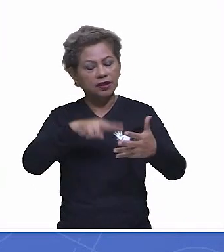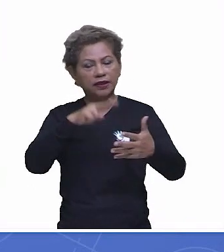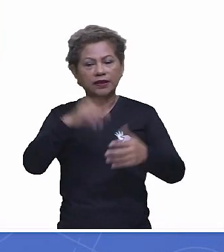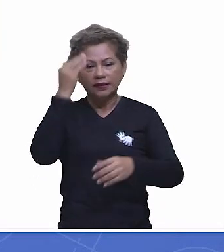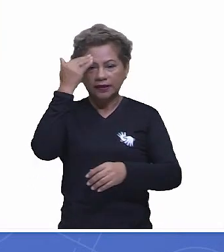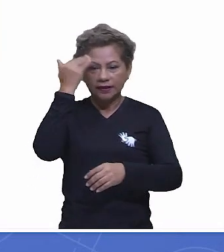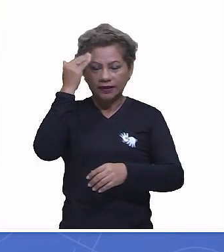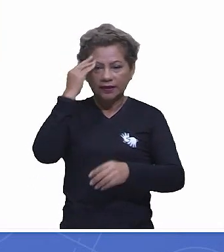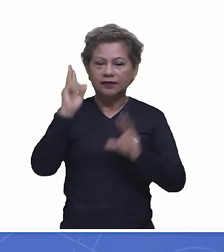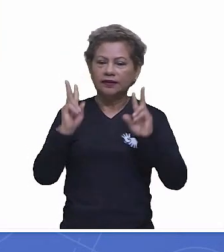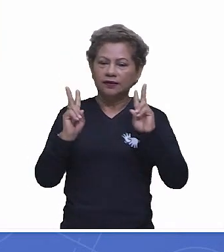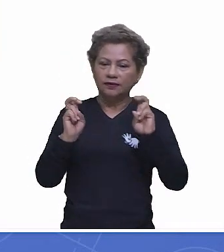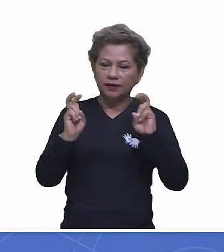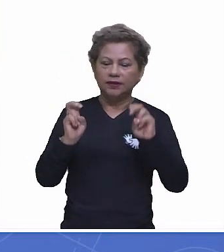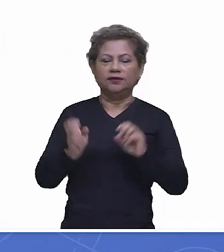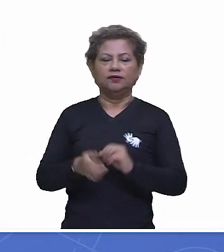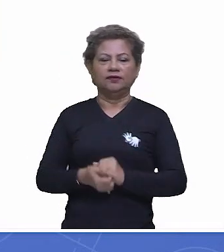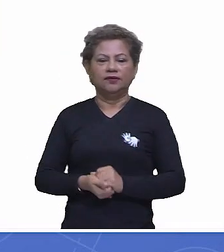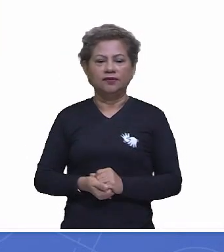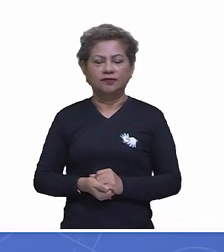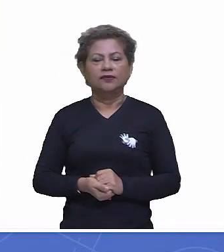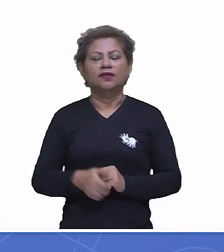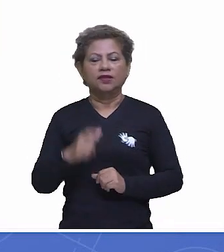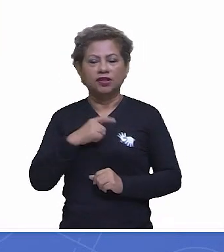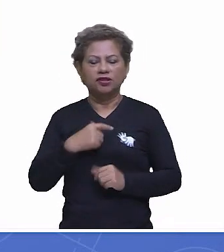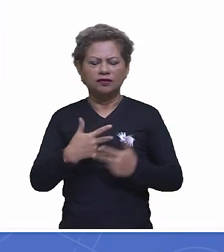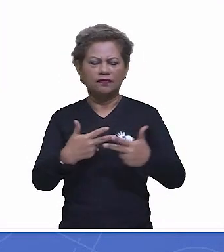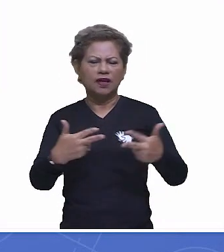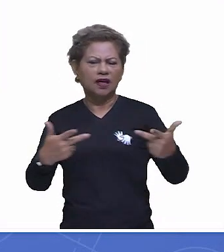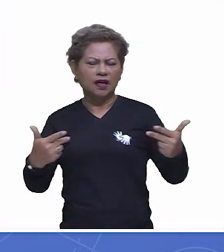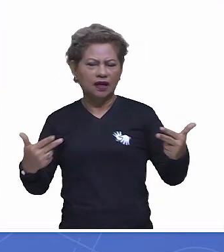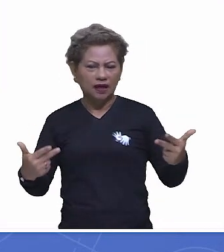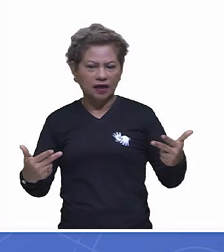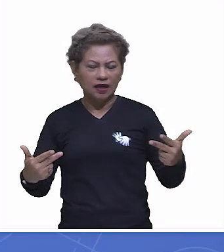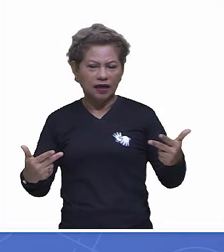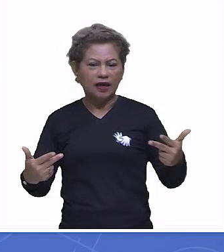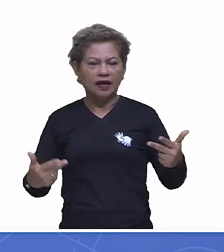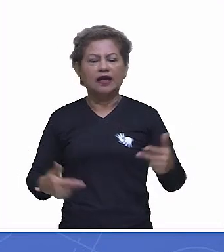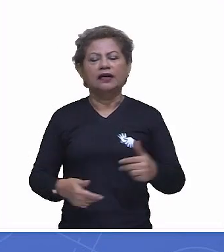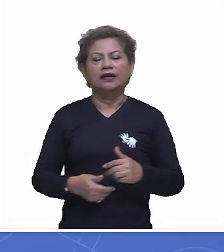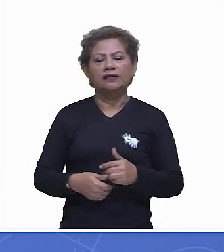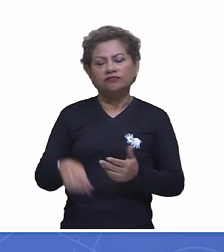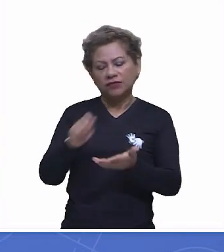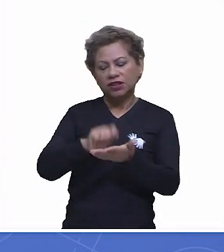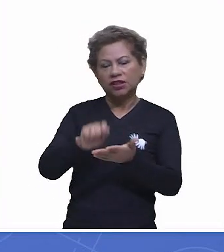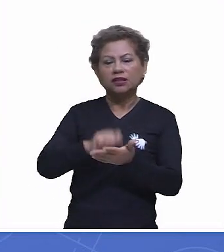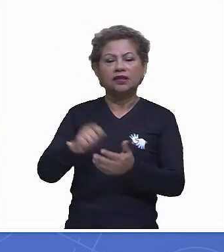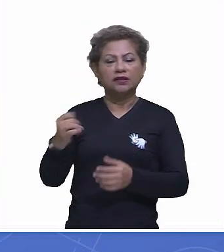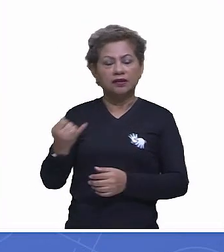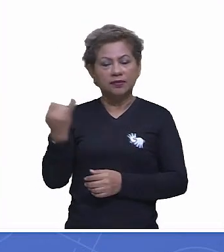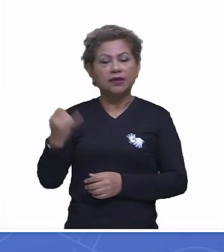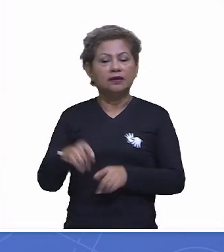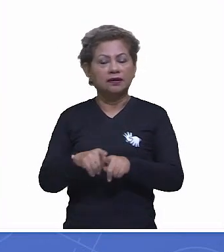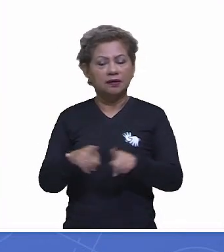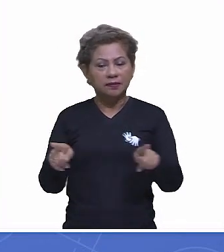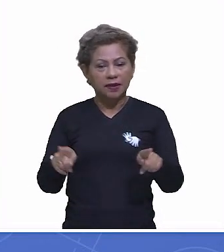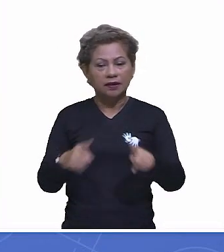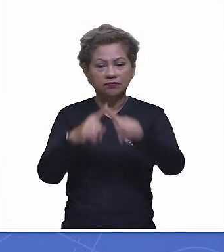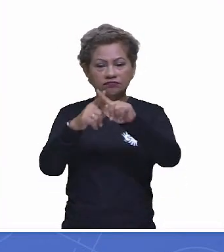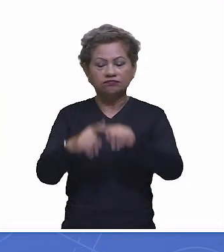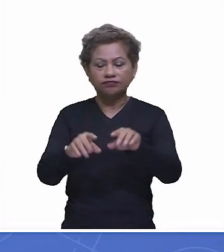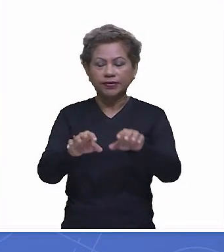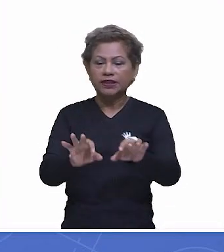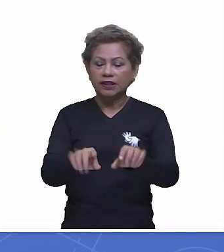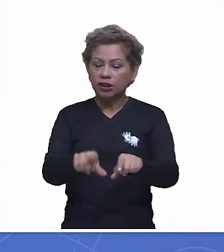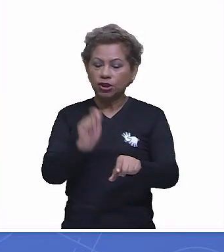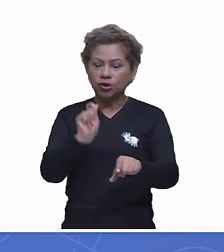certo? Nesse caso aí, nós tínhamos várias marcas tipográficas e uma que não era, né? Que era a letra D, não era uma marca